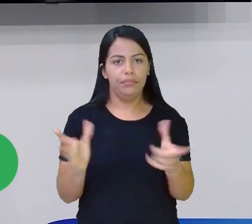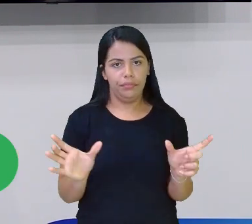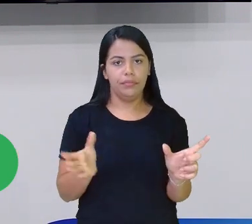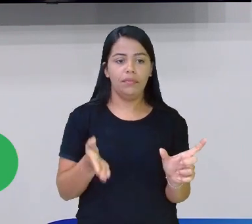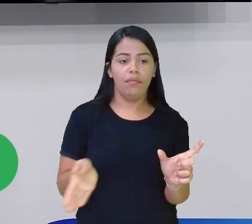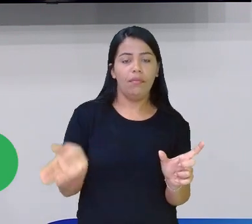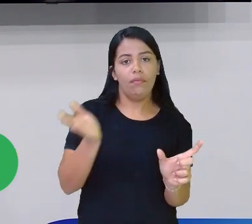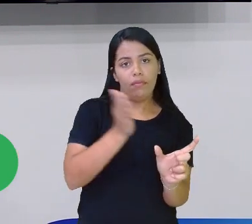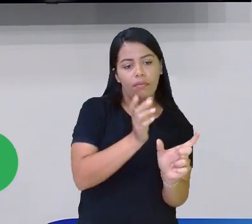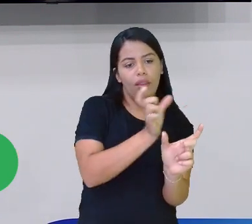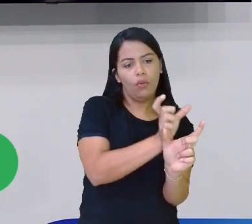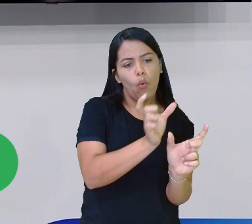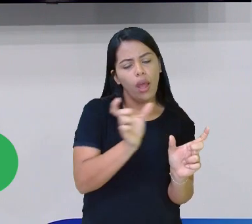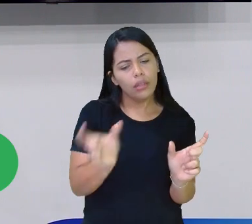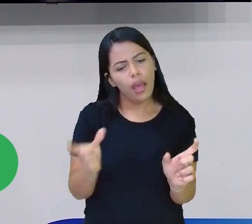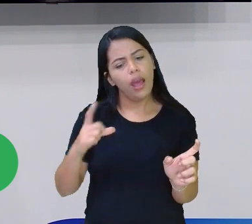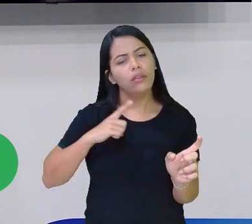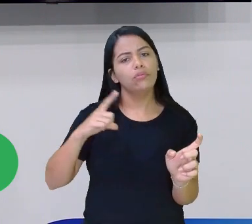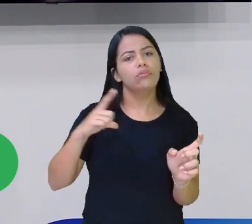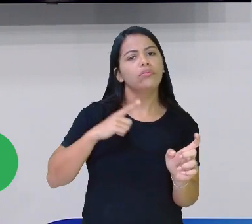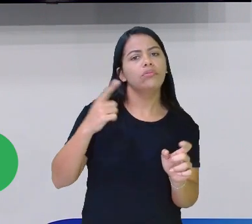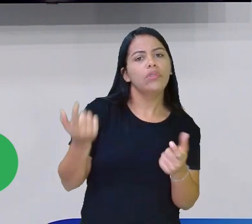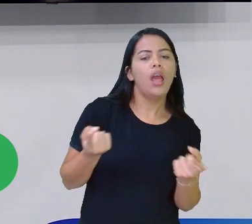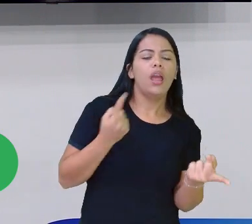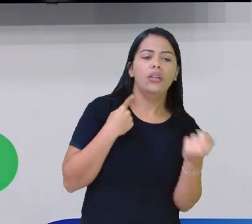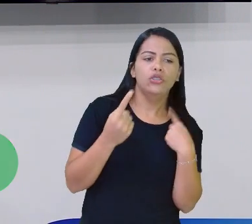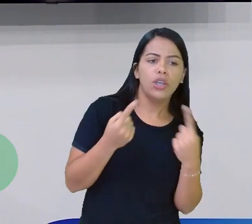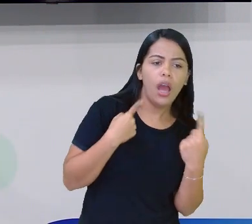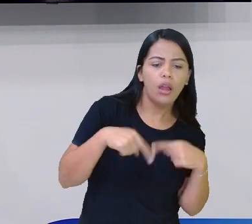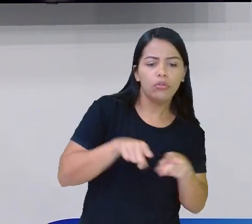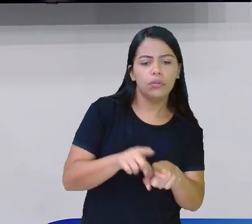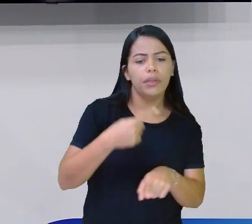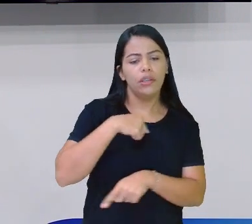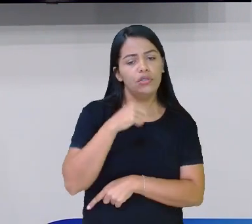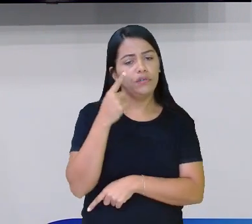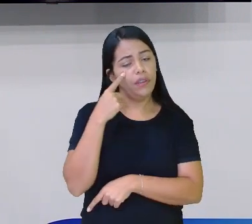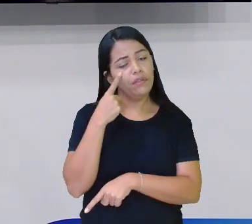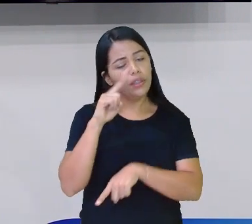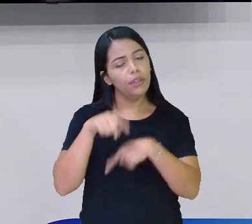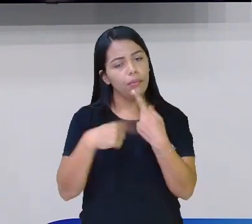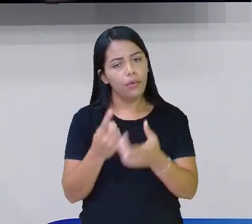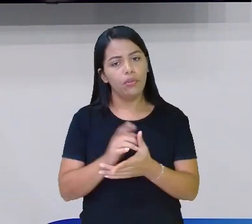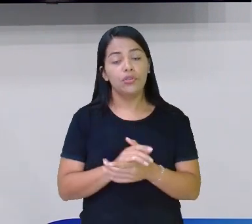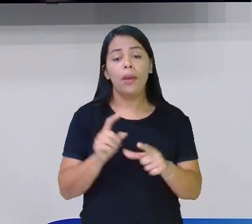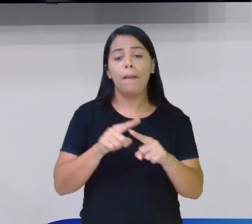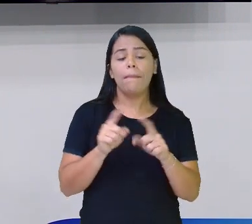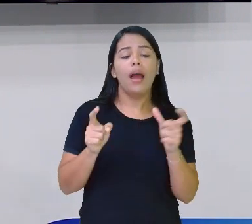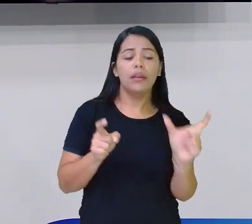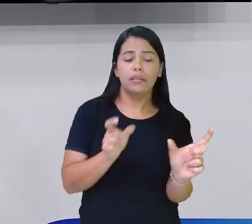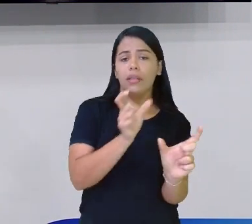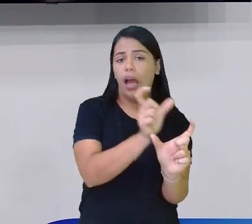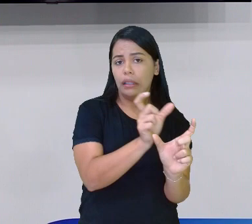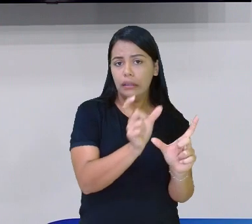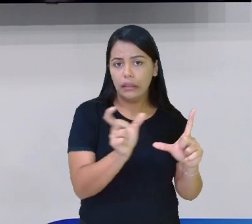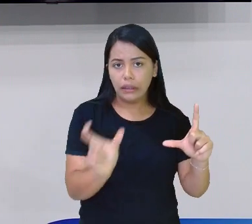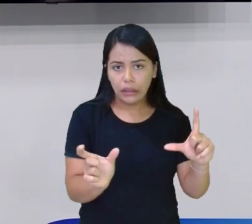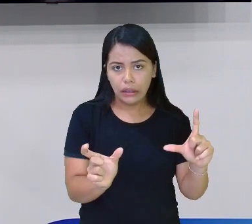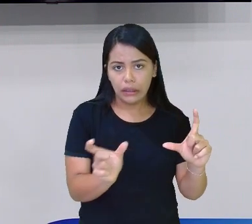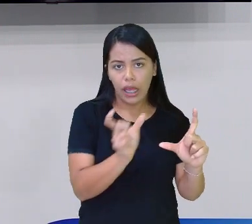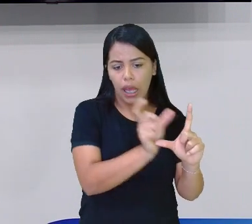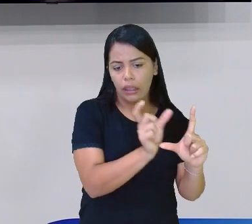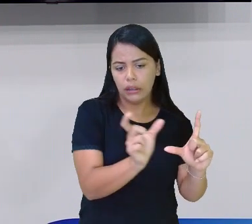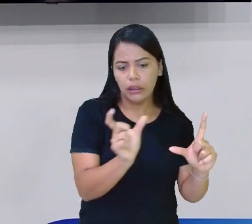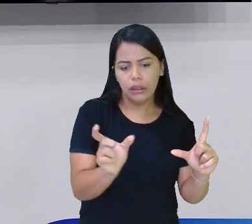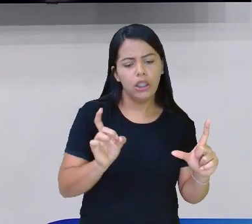quadradinho, né? Balões, diálogos, como a gente vai ver daqui a pouco aqui. Porém, a tirinha ela é composta por apenas 3